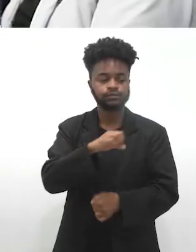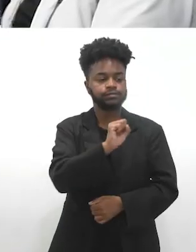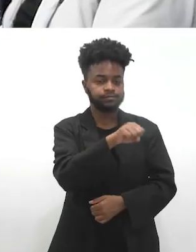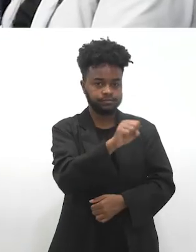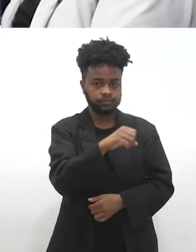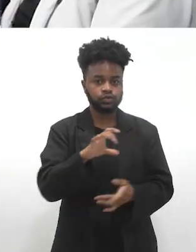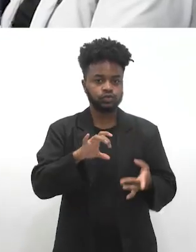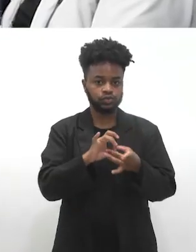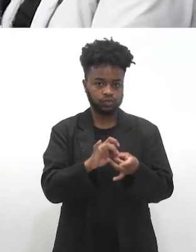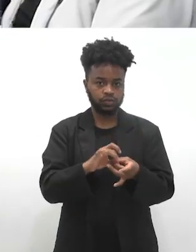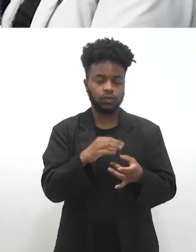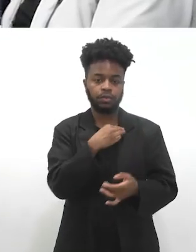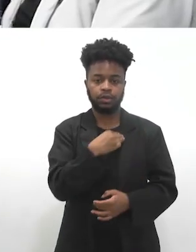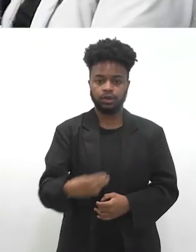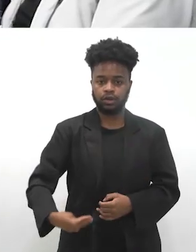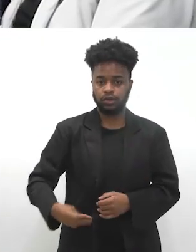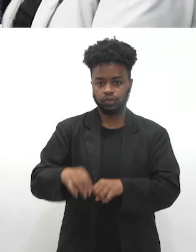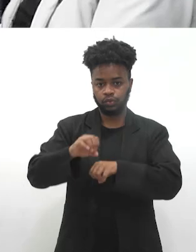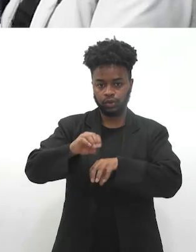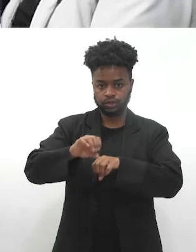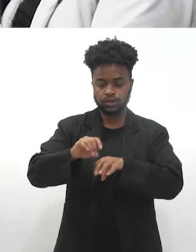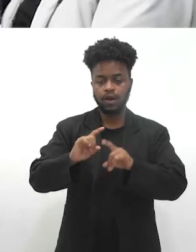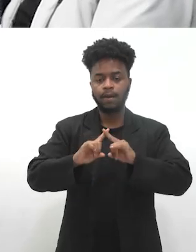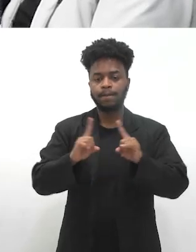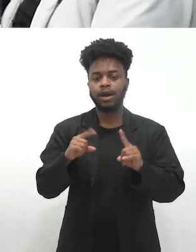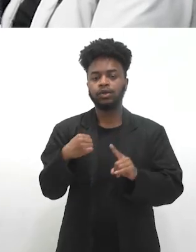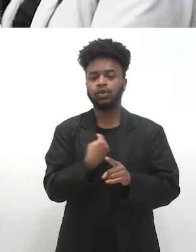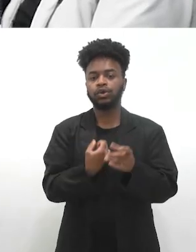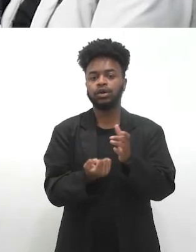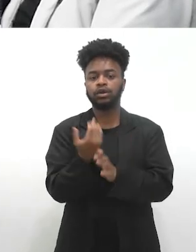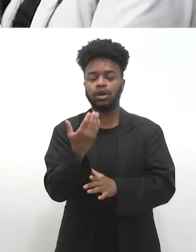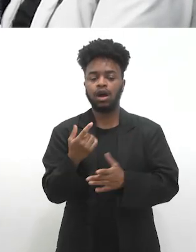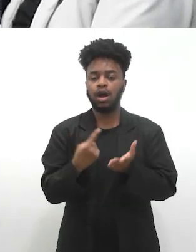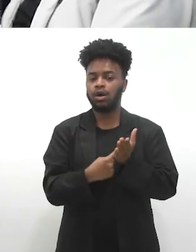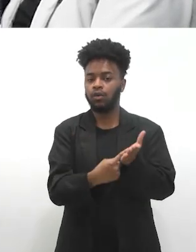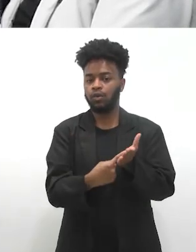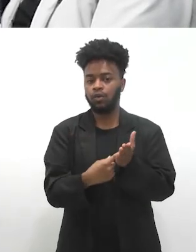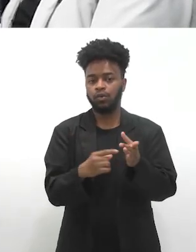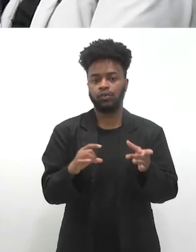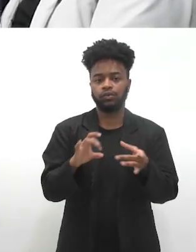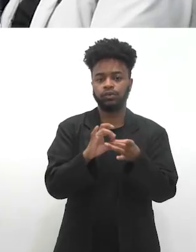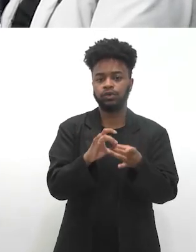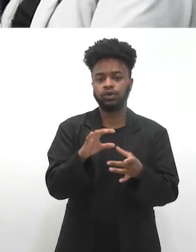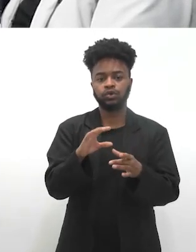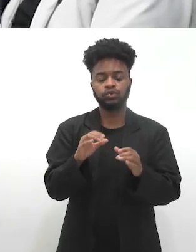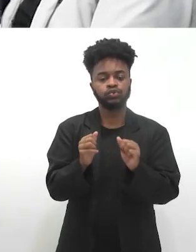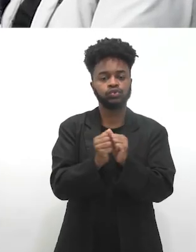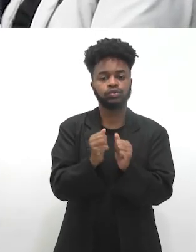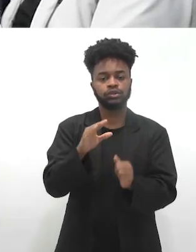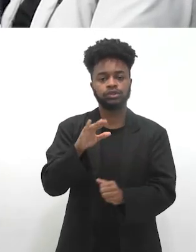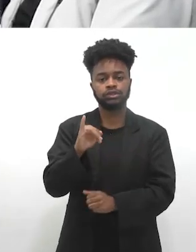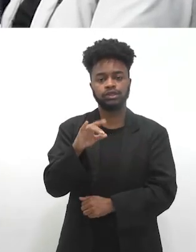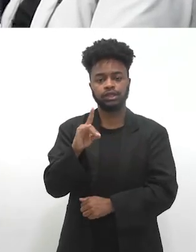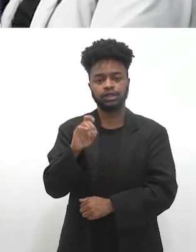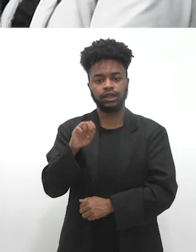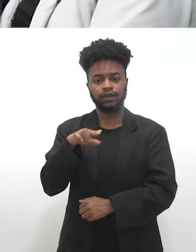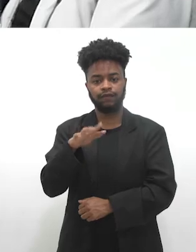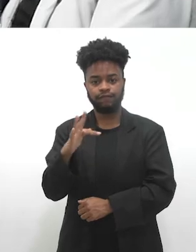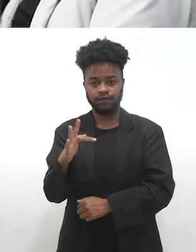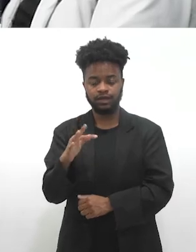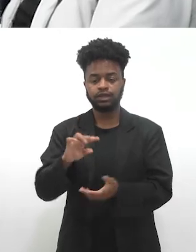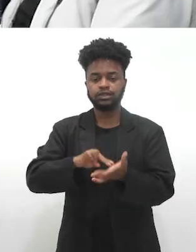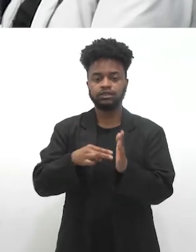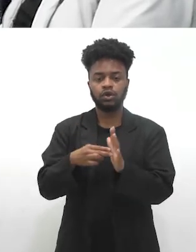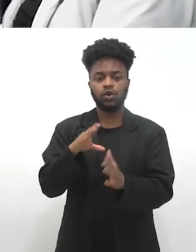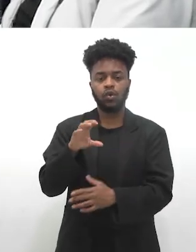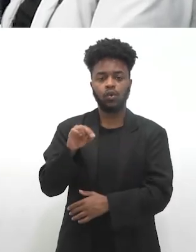Exatamente, com o ministro da Educação. Mas a gente fez esse acordo com o SIDENF, que é